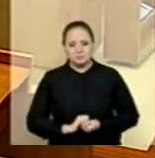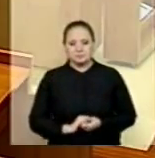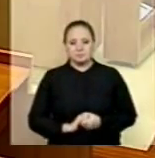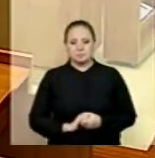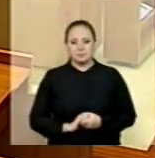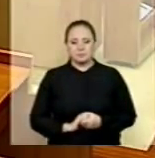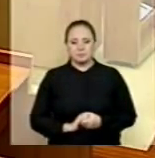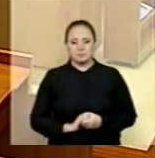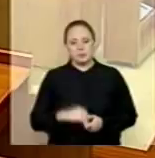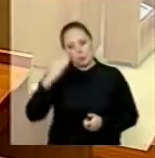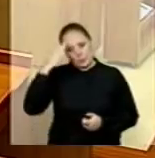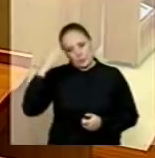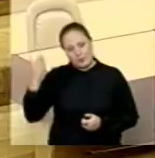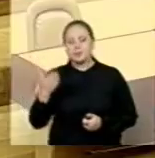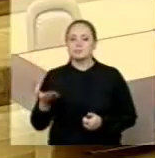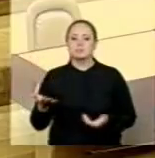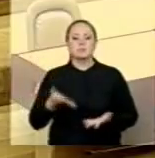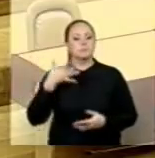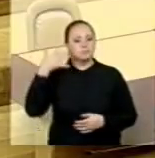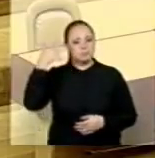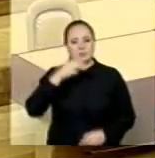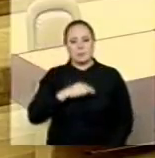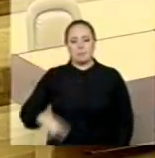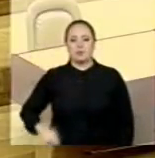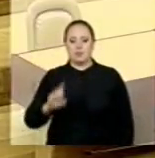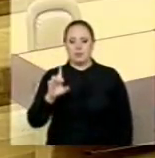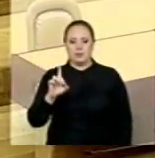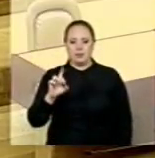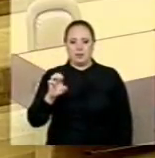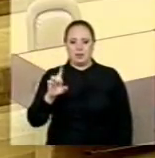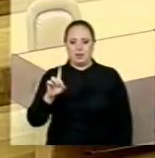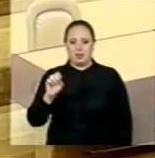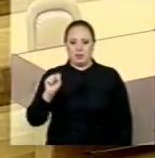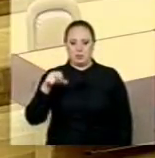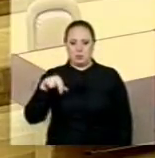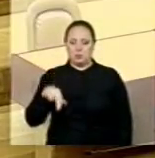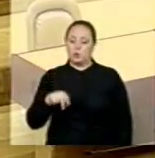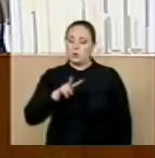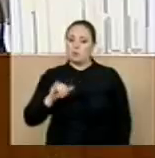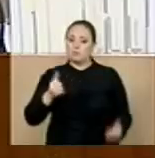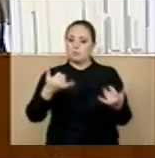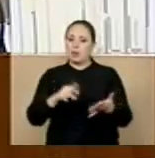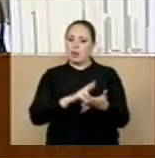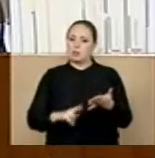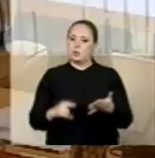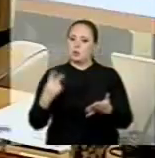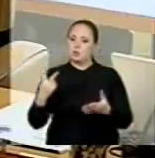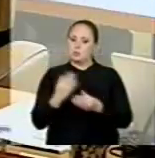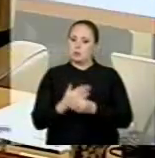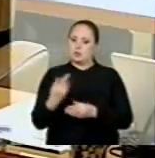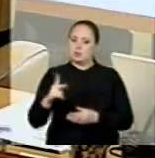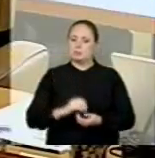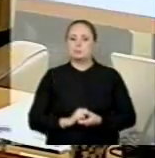ministro Edson Fachin. Com a palavra, Vossa Excelência, para o relatório das duas ações diretas sob a responsabilidade de Vossa Excelência. Senhora